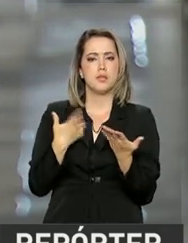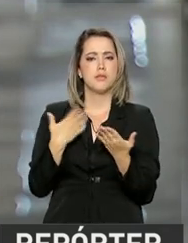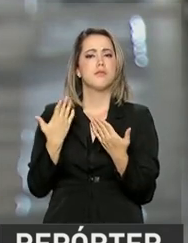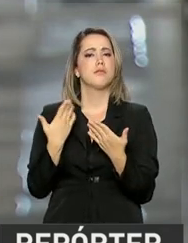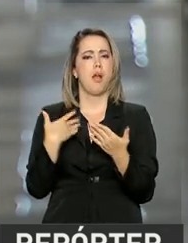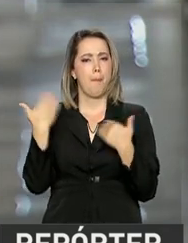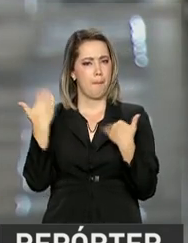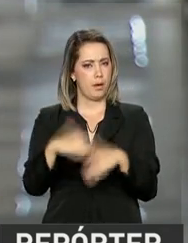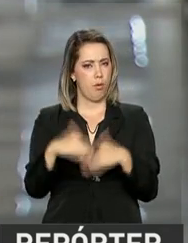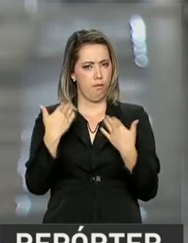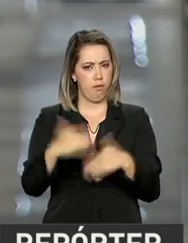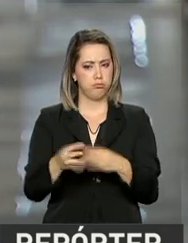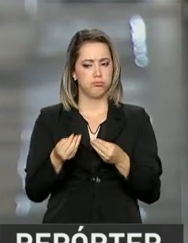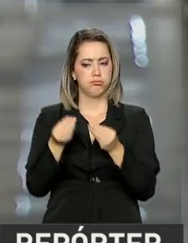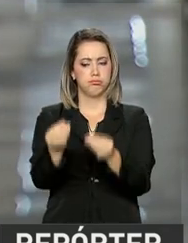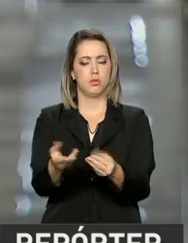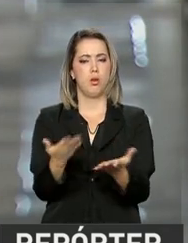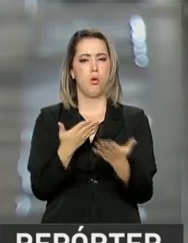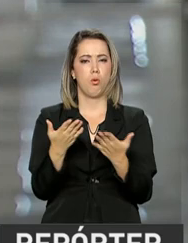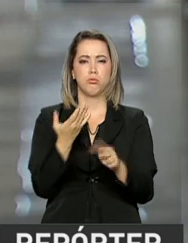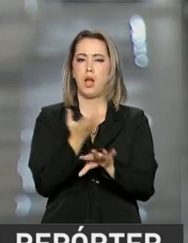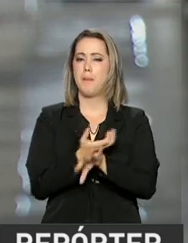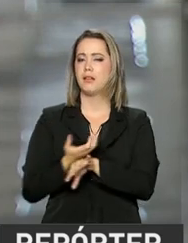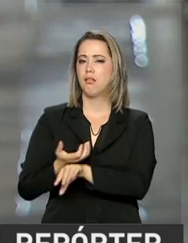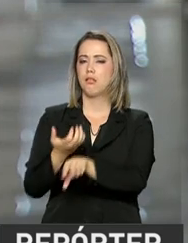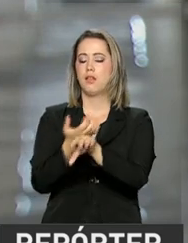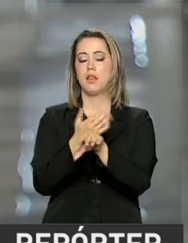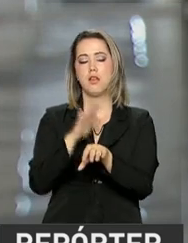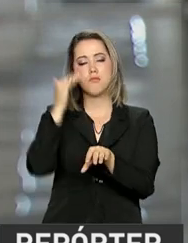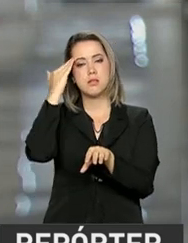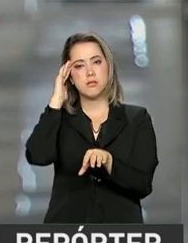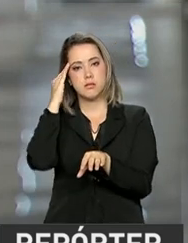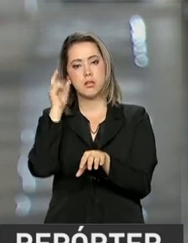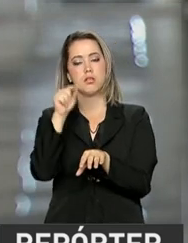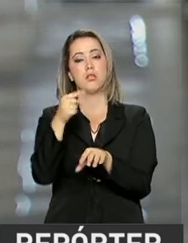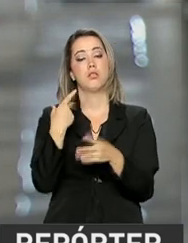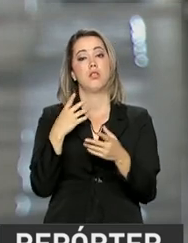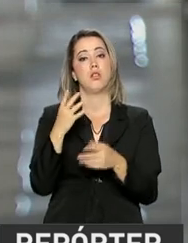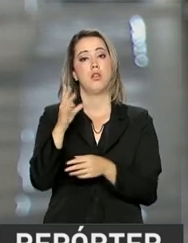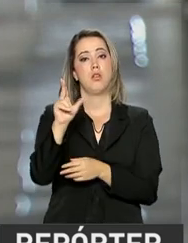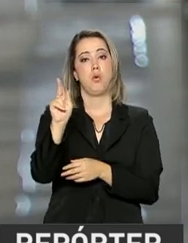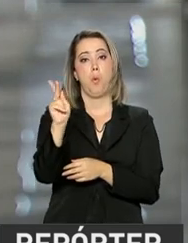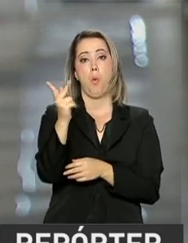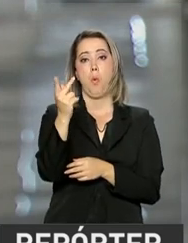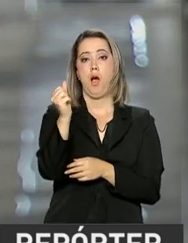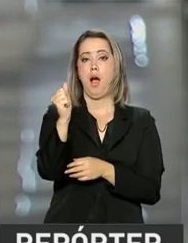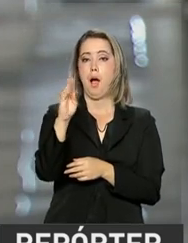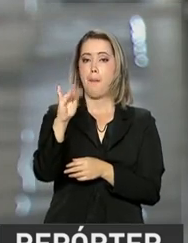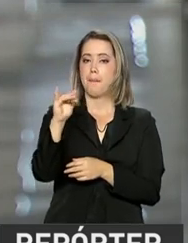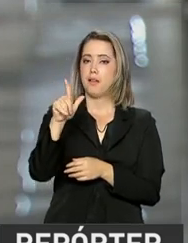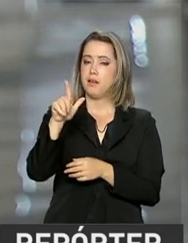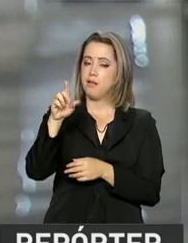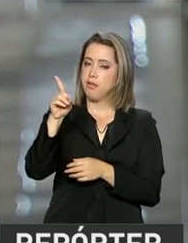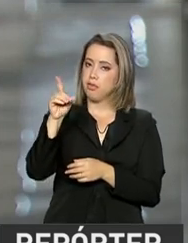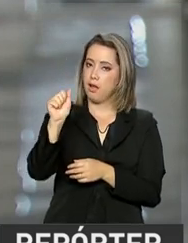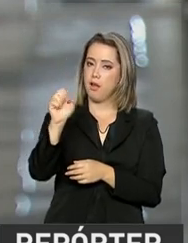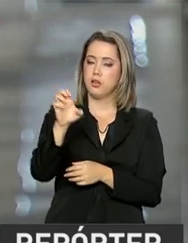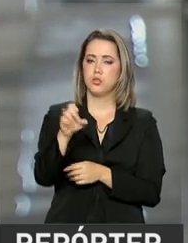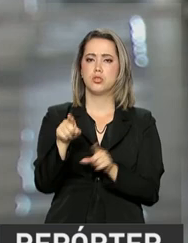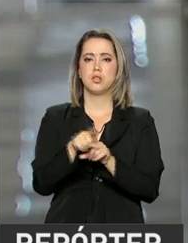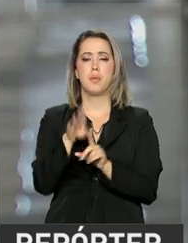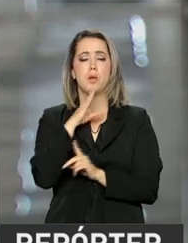de graduação com relação aos conteúdos programáticos as habilidades para atuação profissional além de